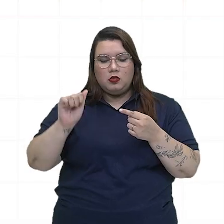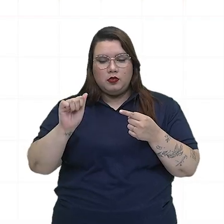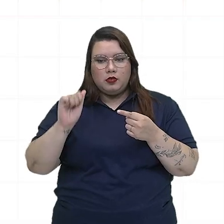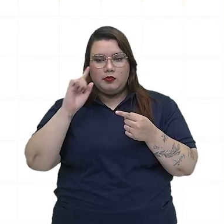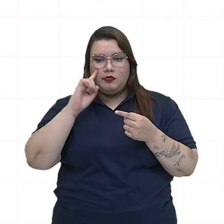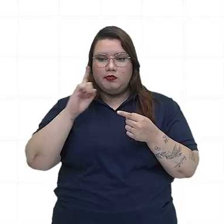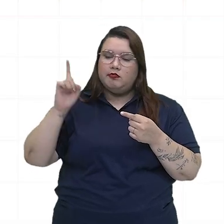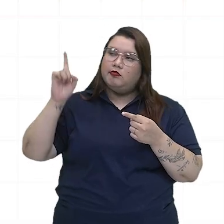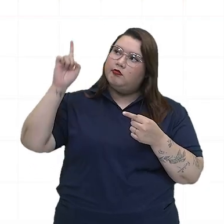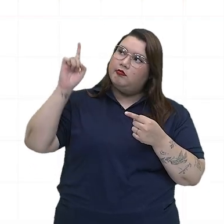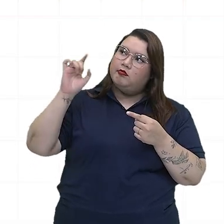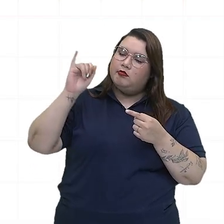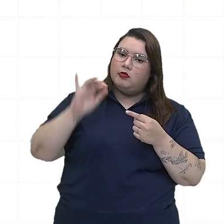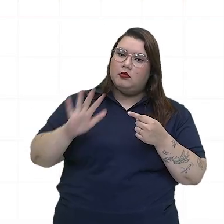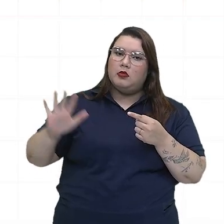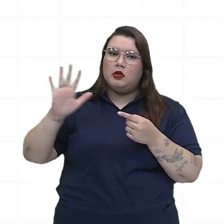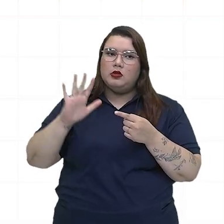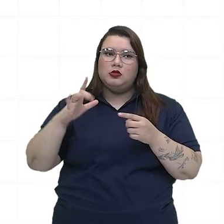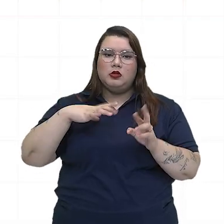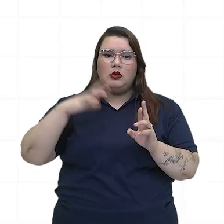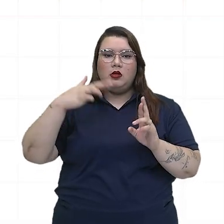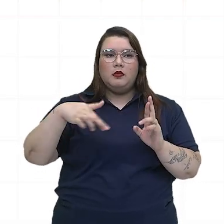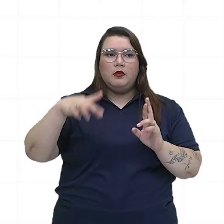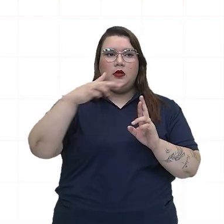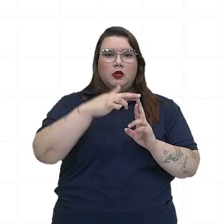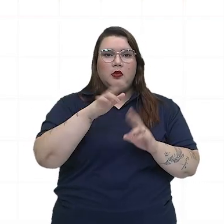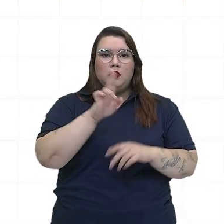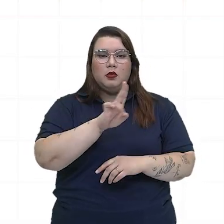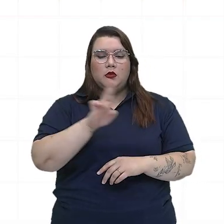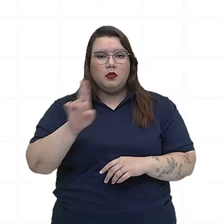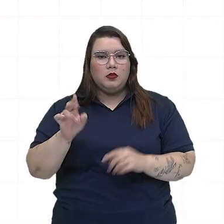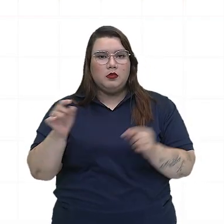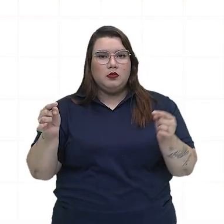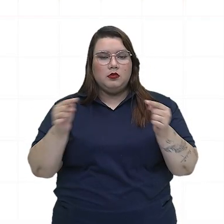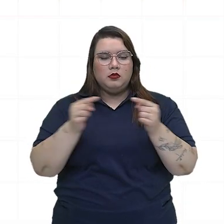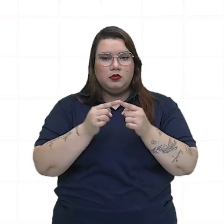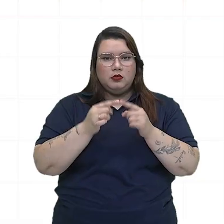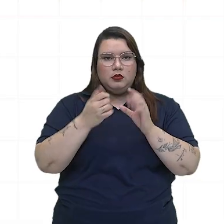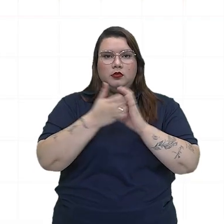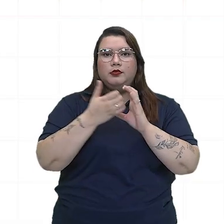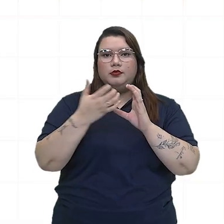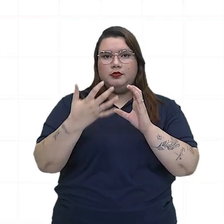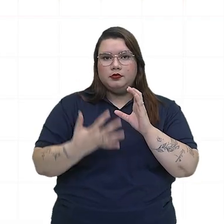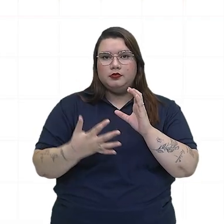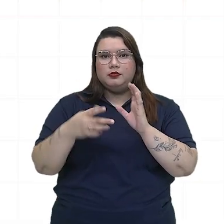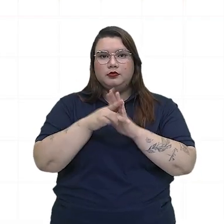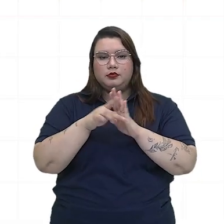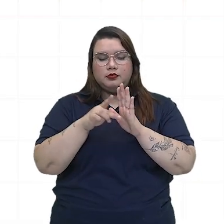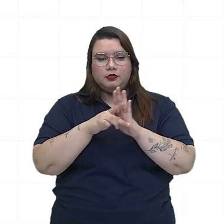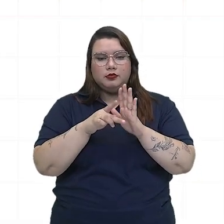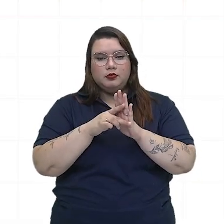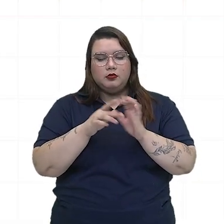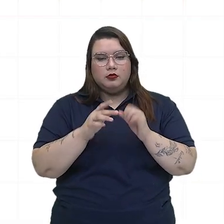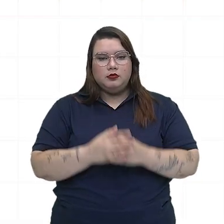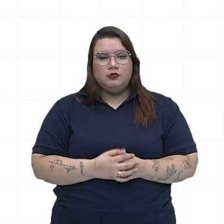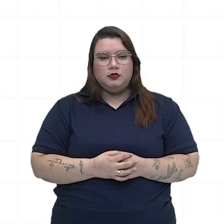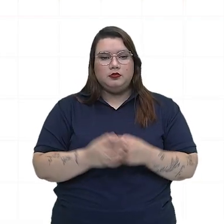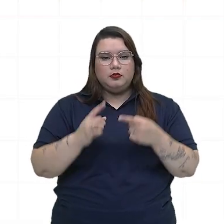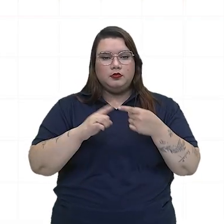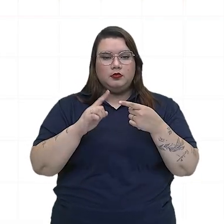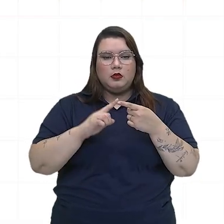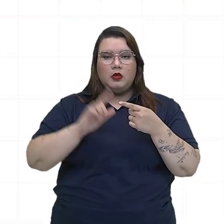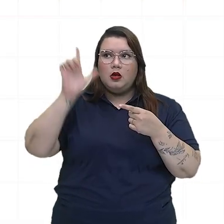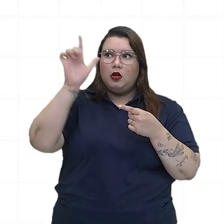Observem aí estas imagens, trazendo aí a característica da Lua nova, a